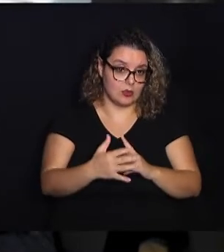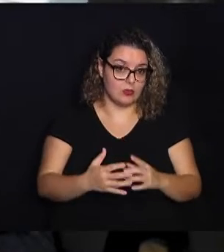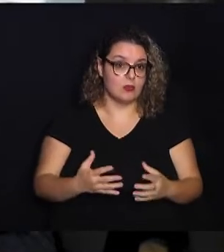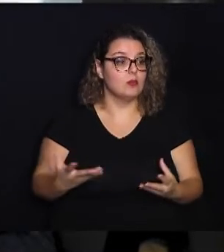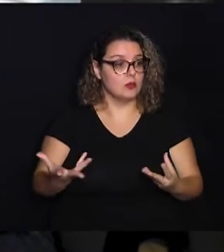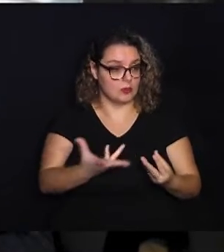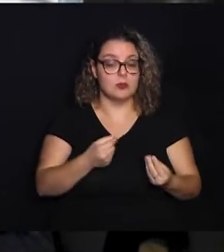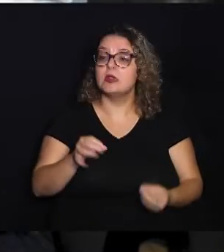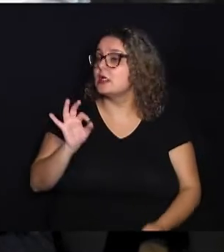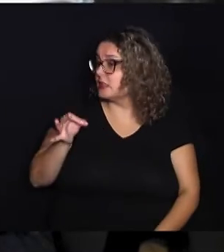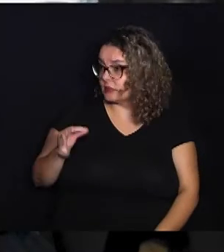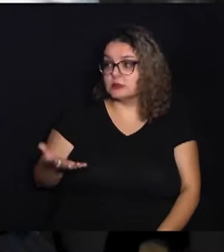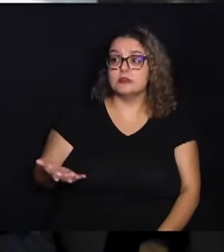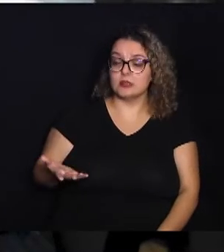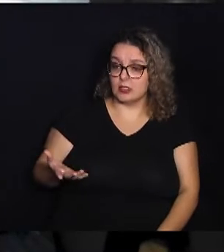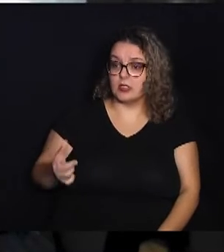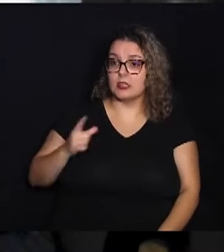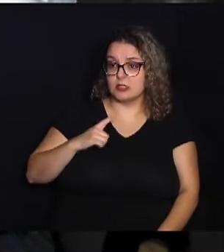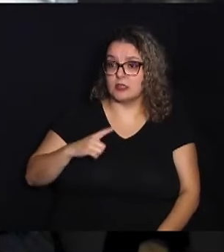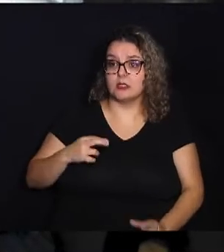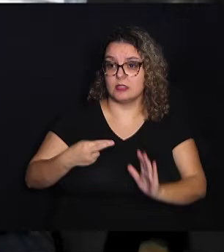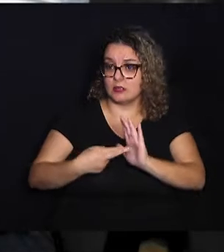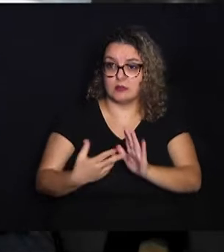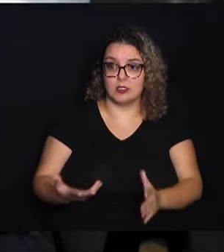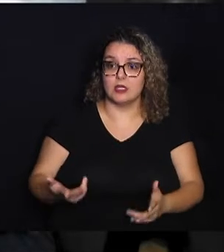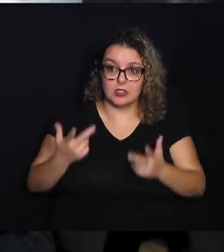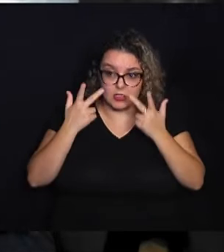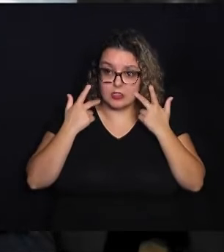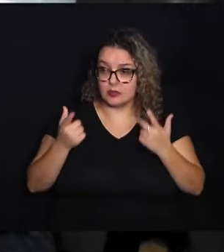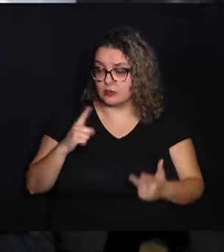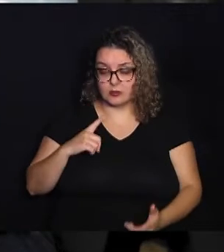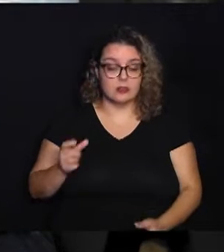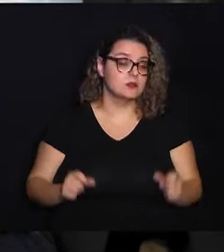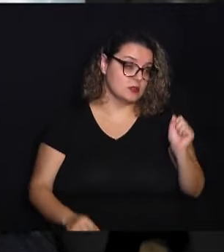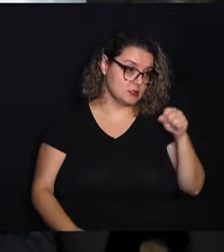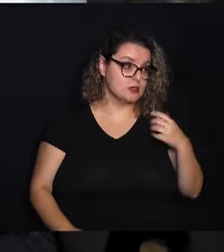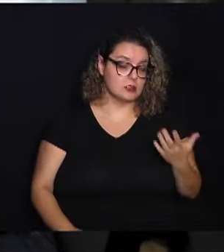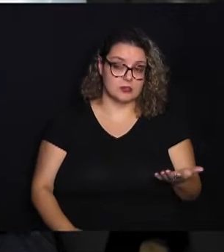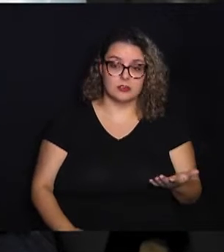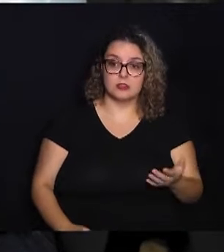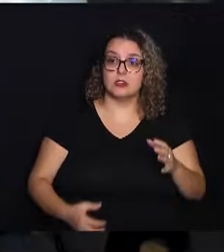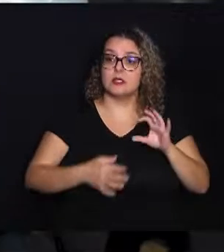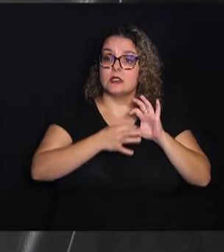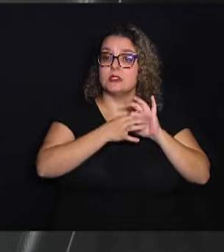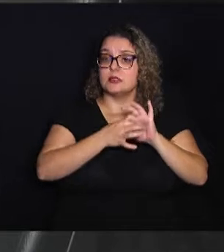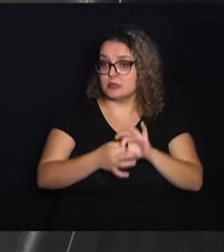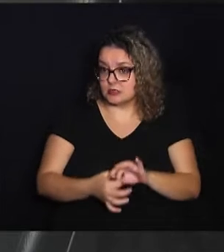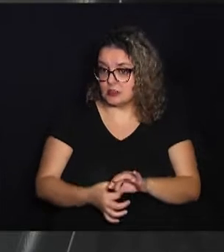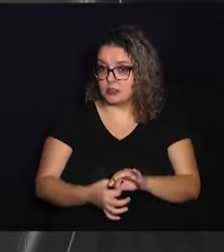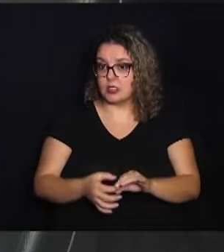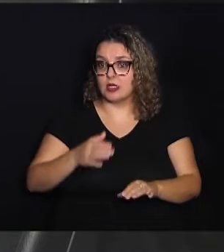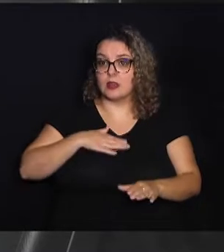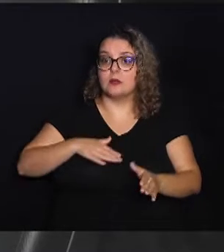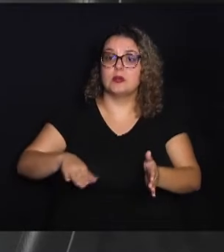plural. Exatamente, e aqui tem essa representação. E é natural que tenha, né? Sim. E nesse contexto, a minha chegada aqui, até pelas pessoas